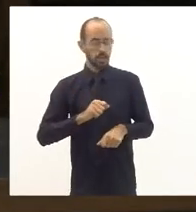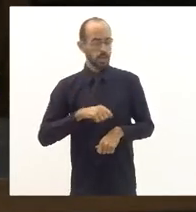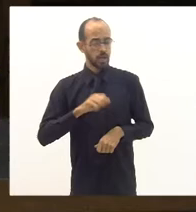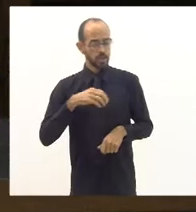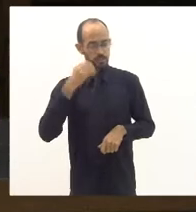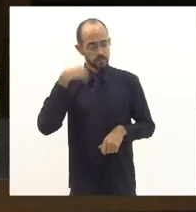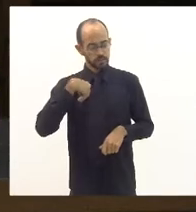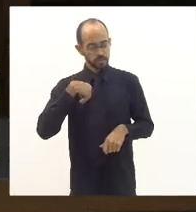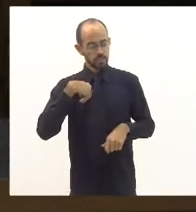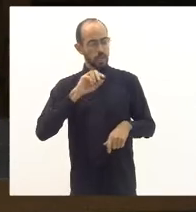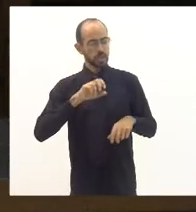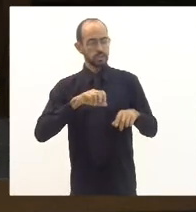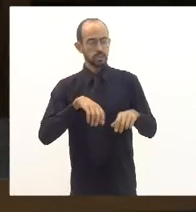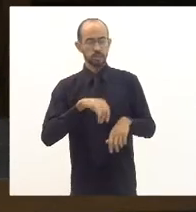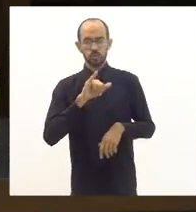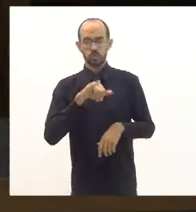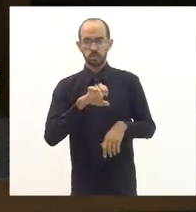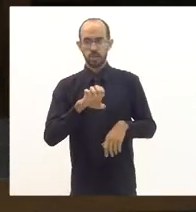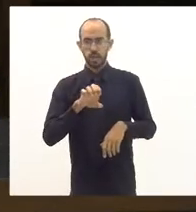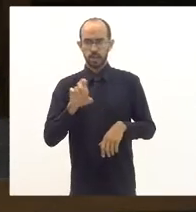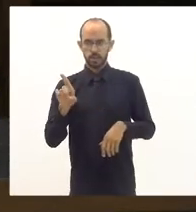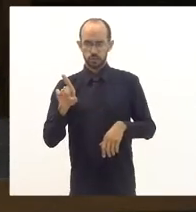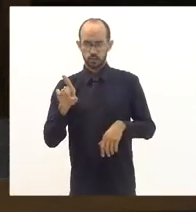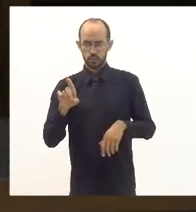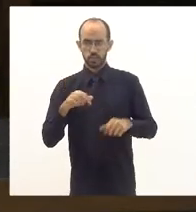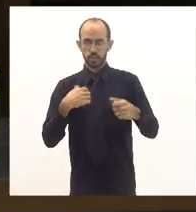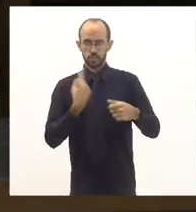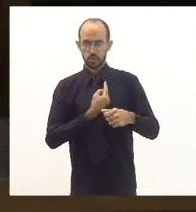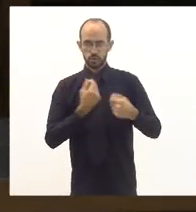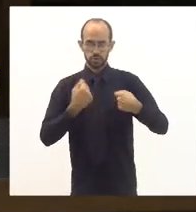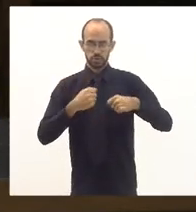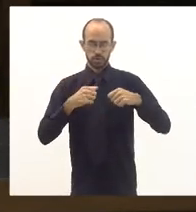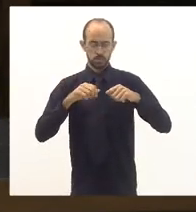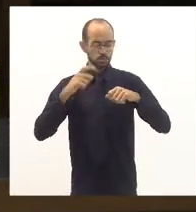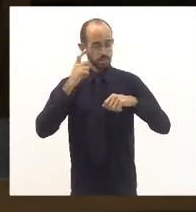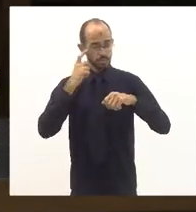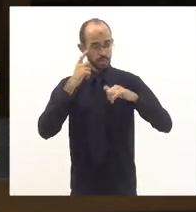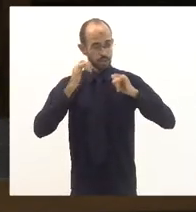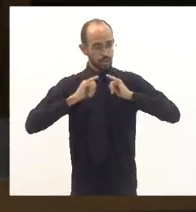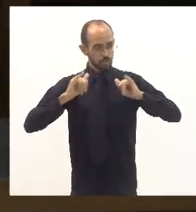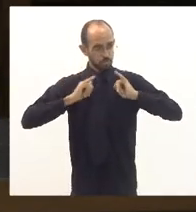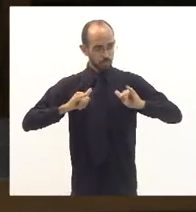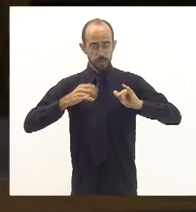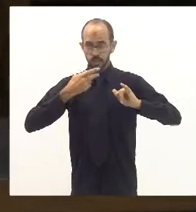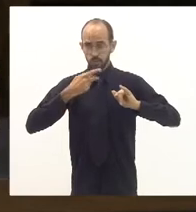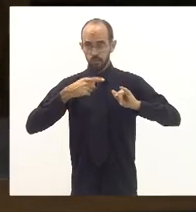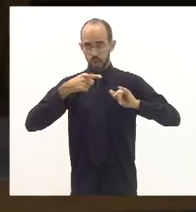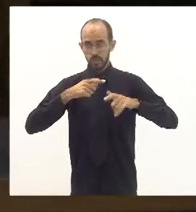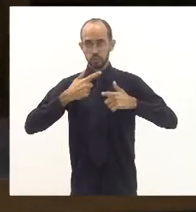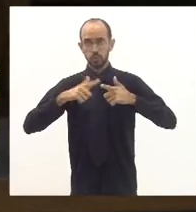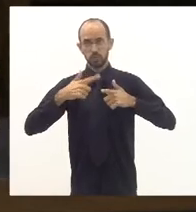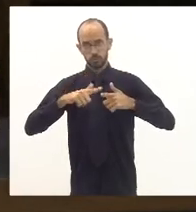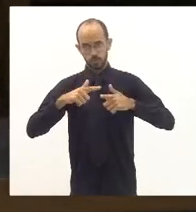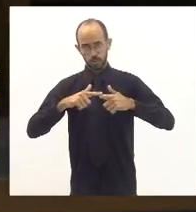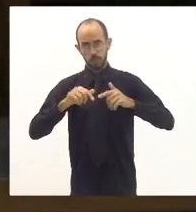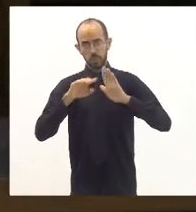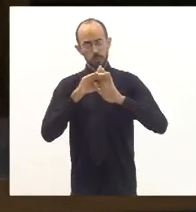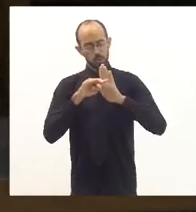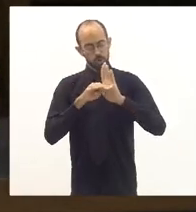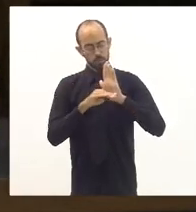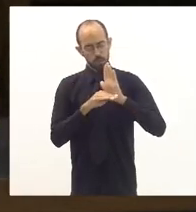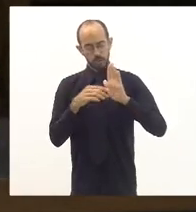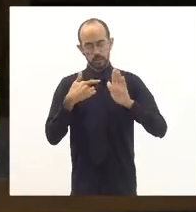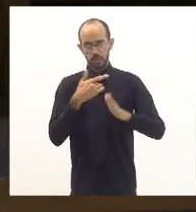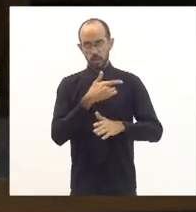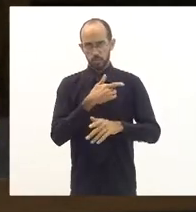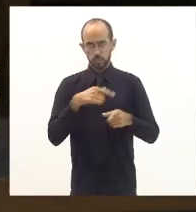em relação ao IED. A gente precisa pensar em campanhas que falem sobre isso, sobre o programa que a gente tem de saúde,